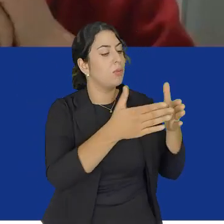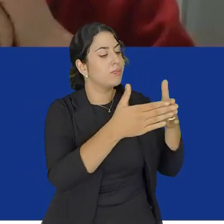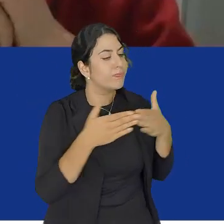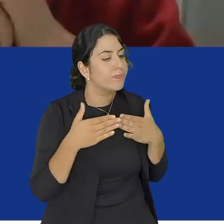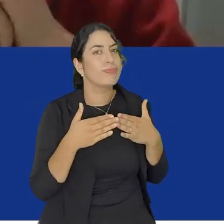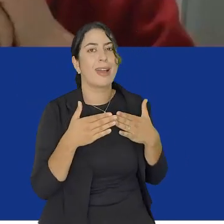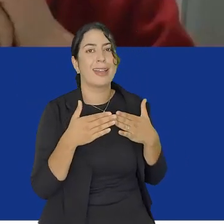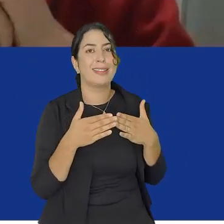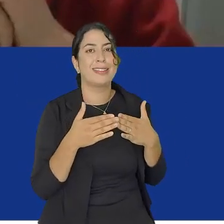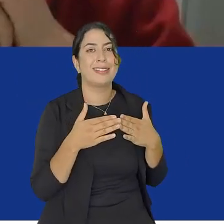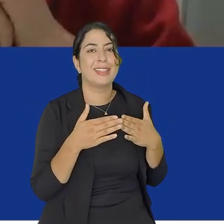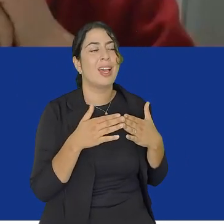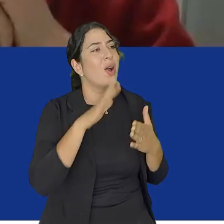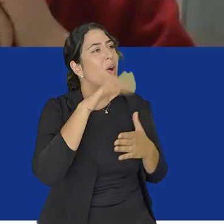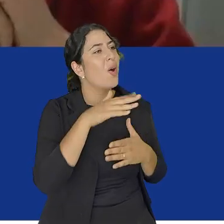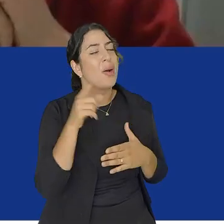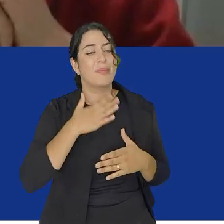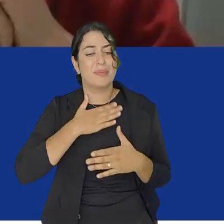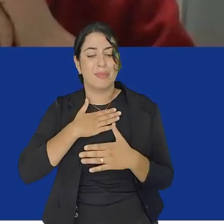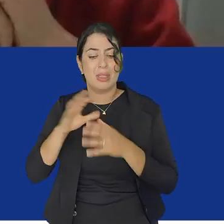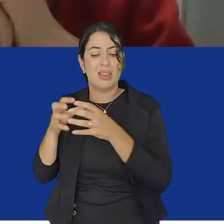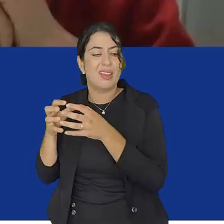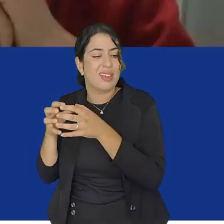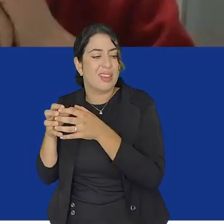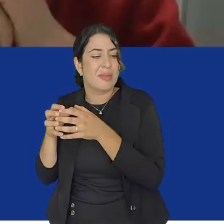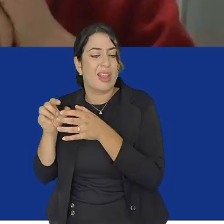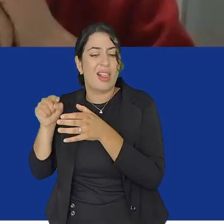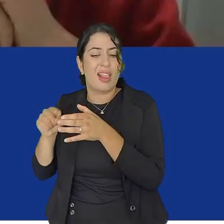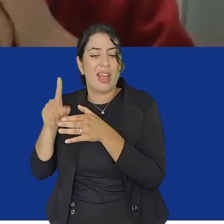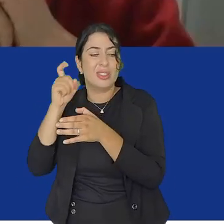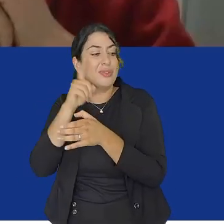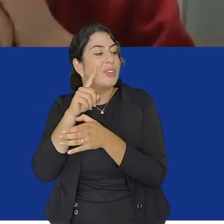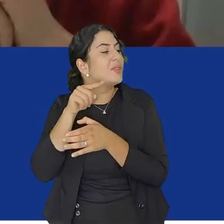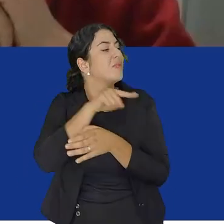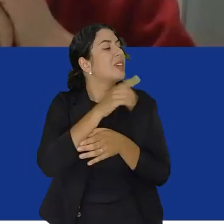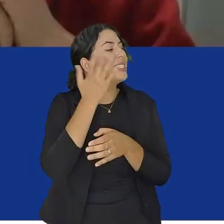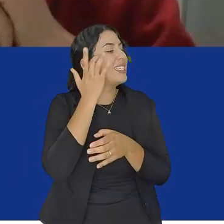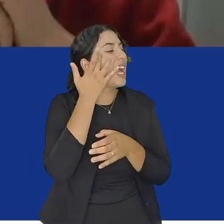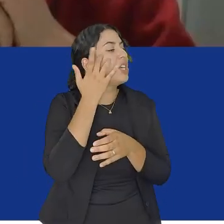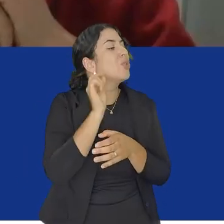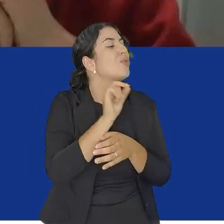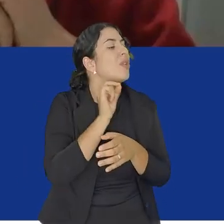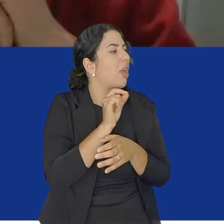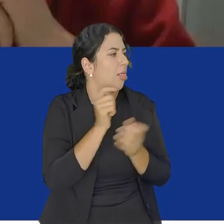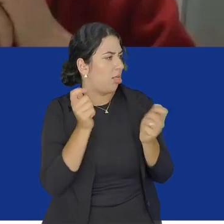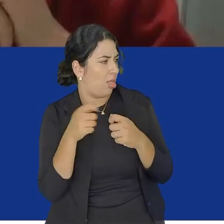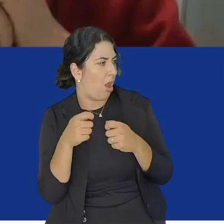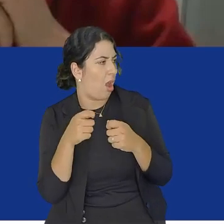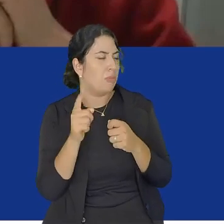como lidar com isso, ou estou pensando em lidar desta maneira. O que vocês acham, né? É